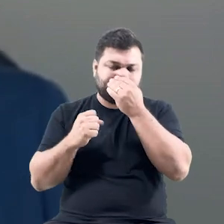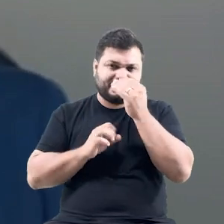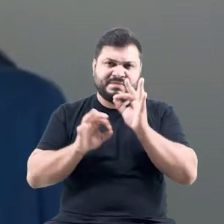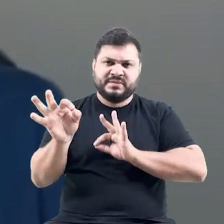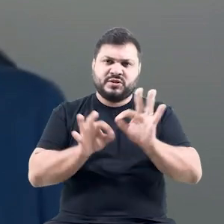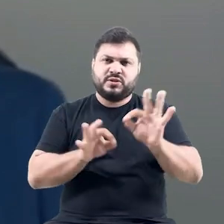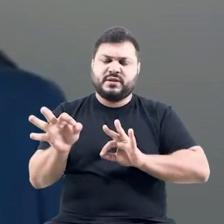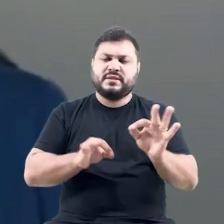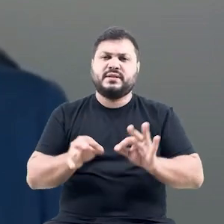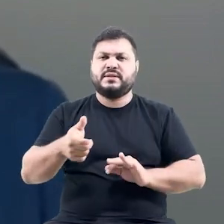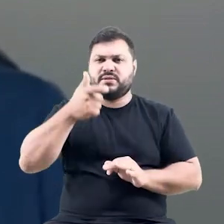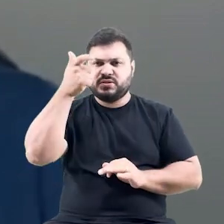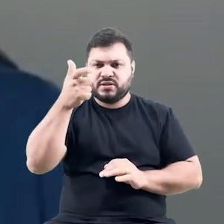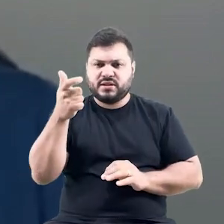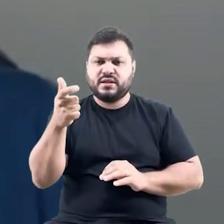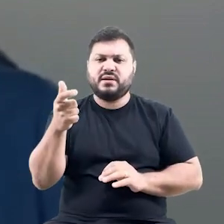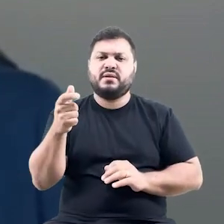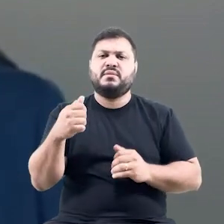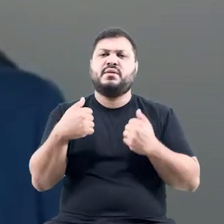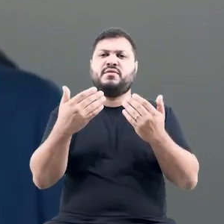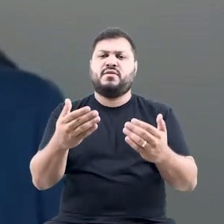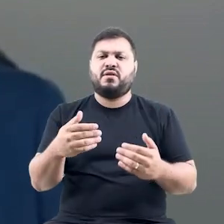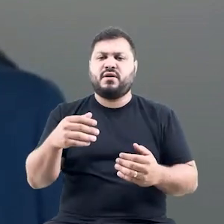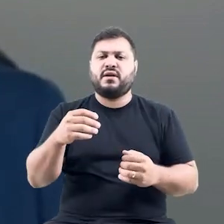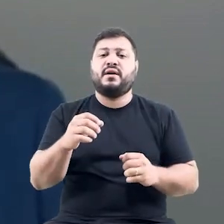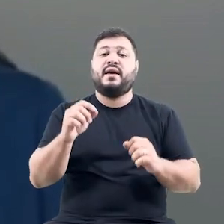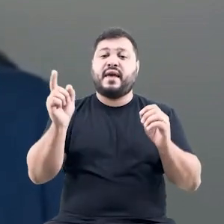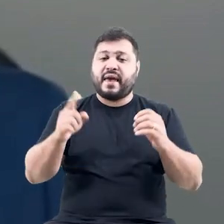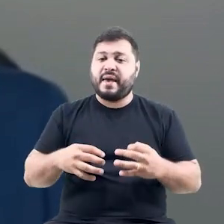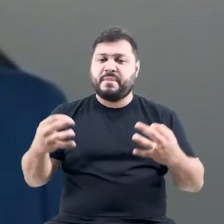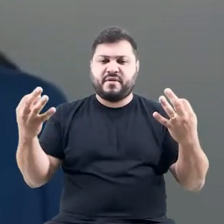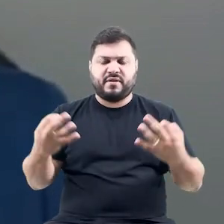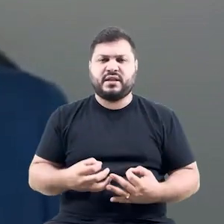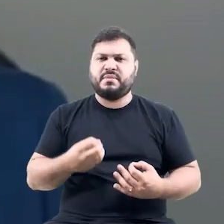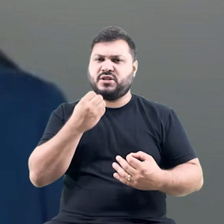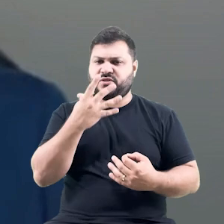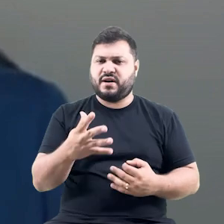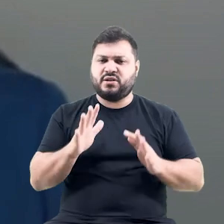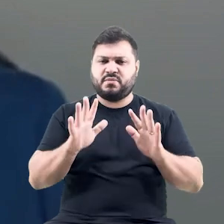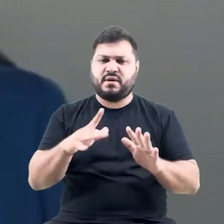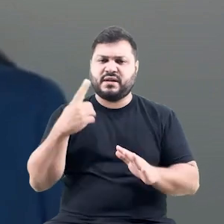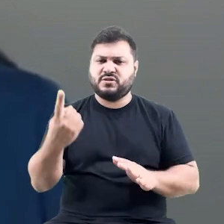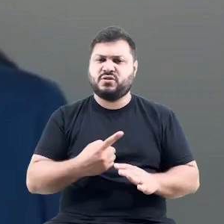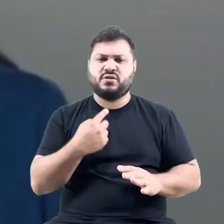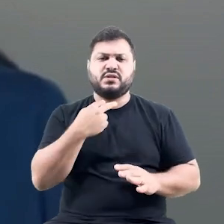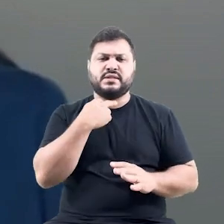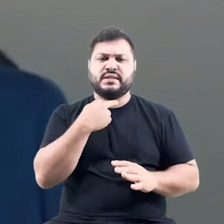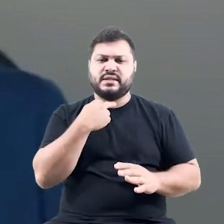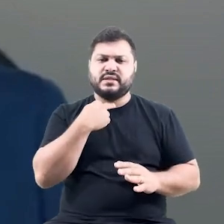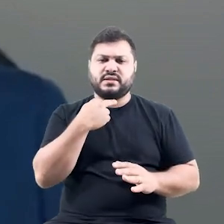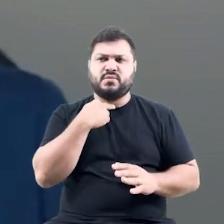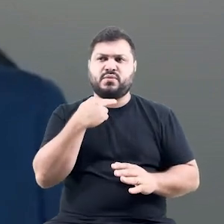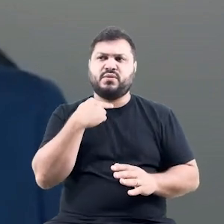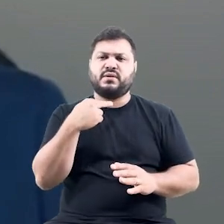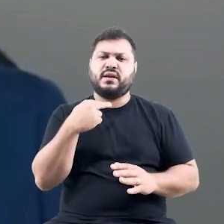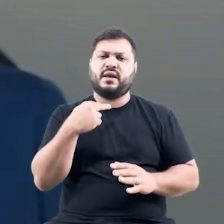de organização, de facção criminosa fora do sistema penitenciário, é perfeitamente válido. Mas nós não